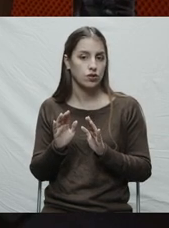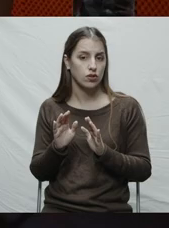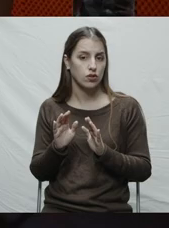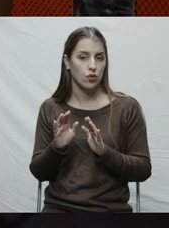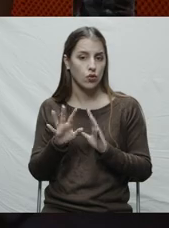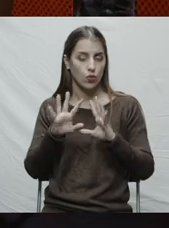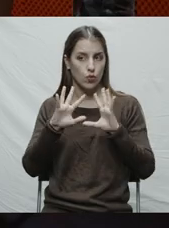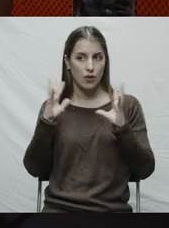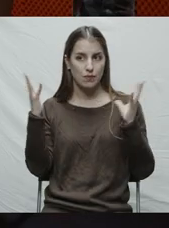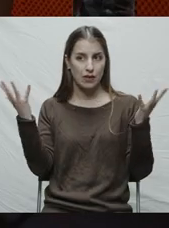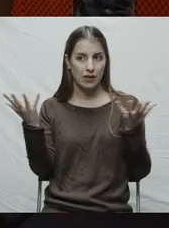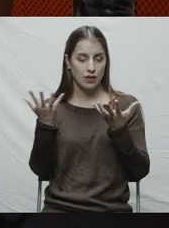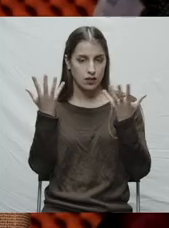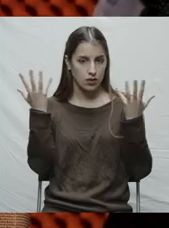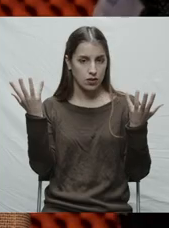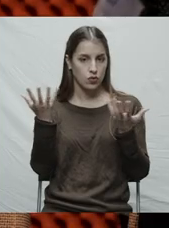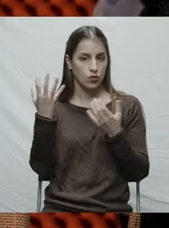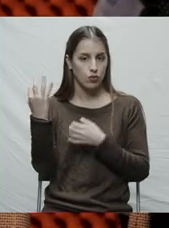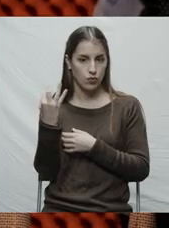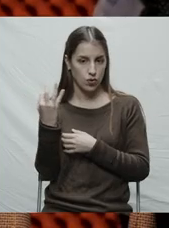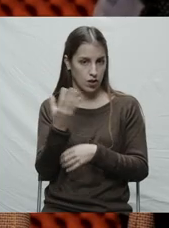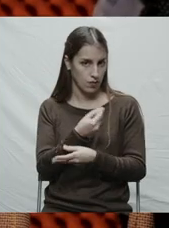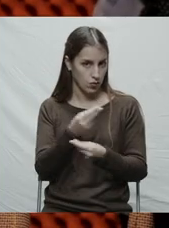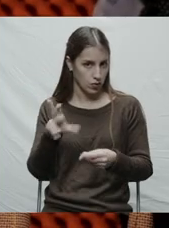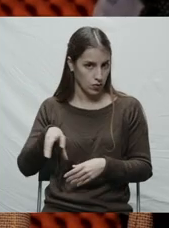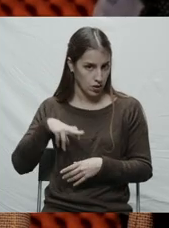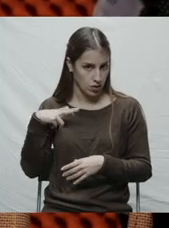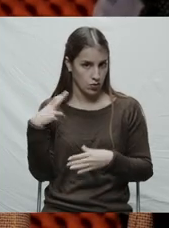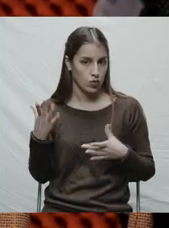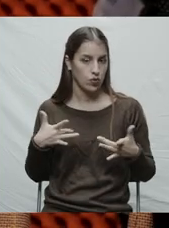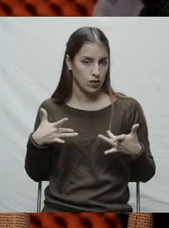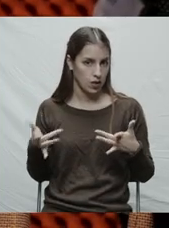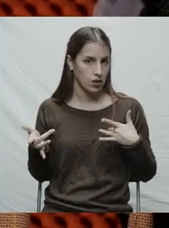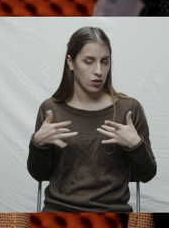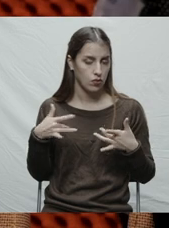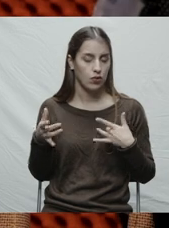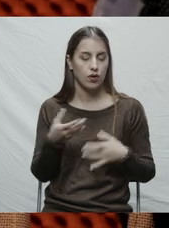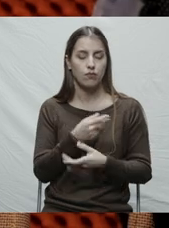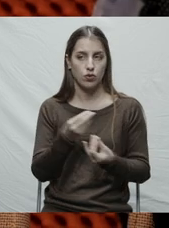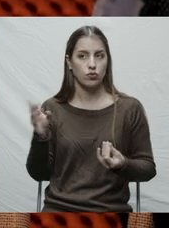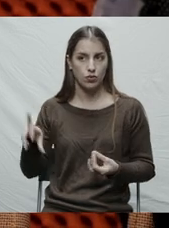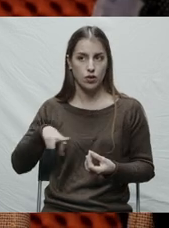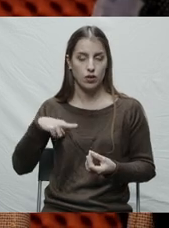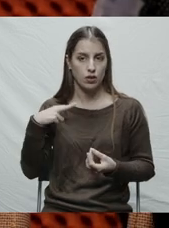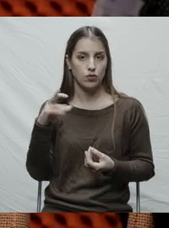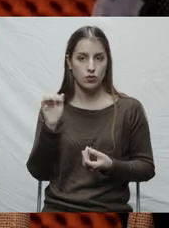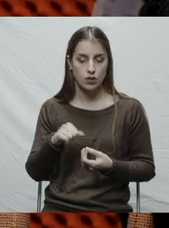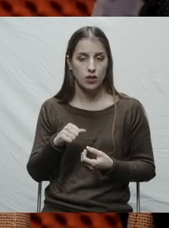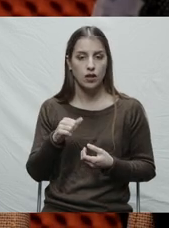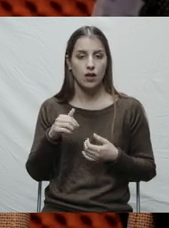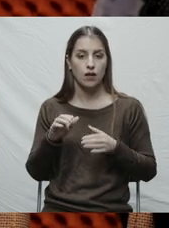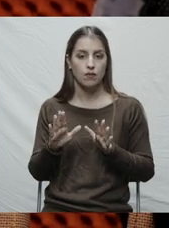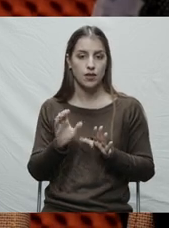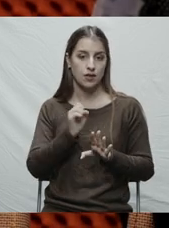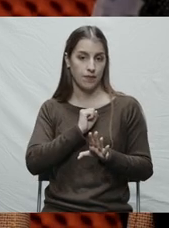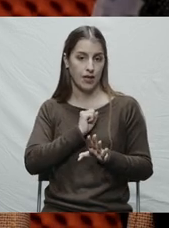o ambiente no Porto era, eu acho que teatralmente era muito rico, era muito vital, era muito vivo nessa altura.